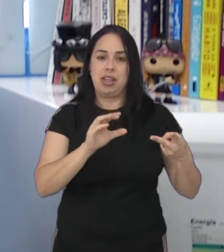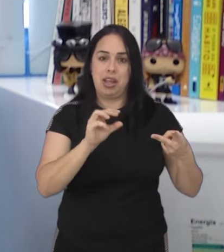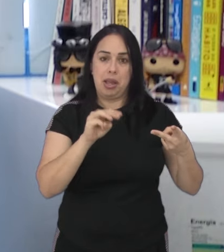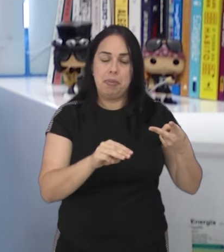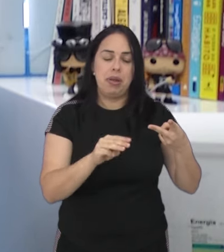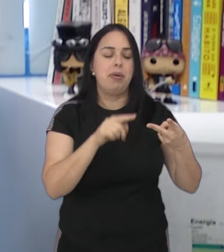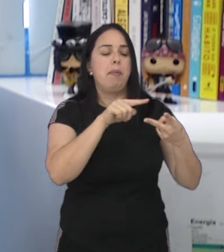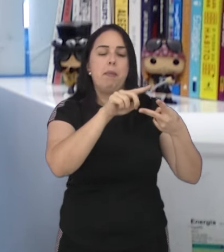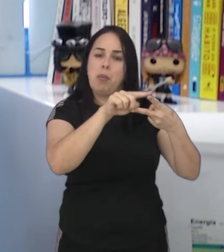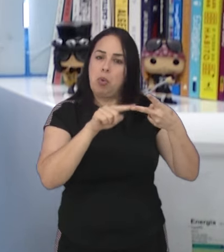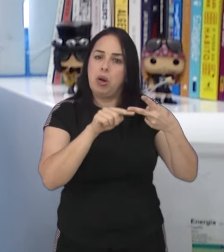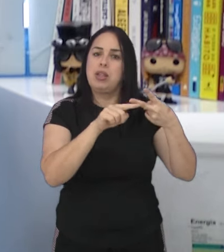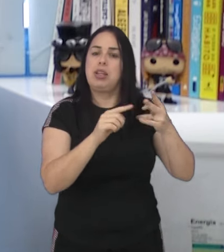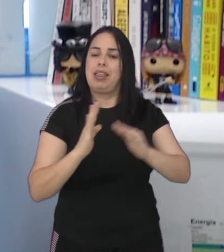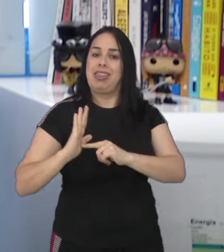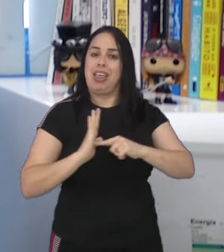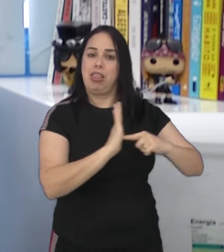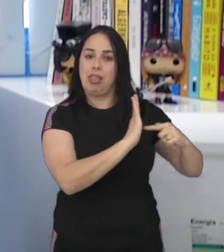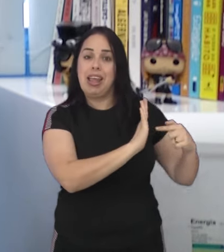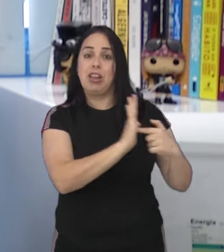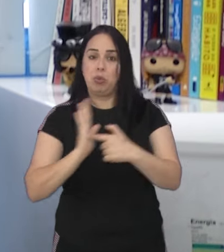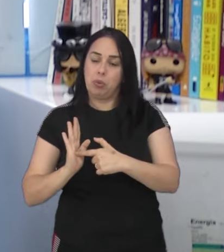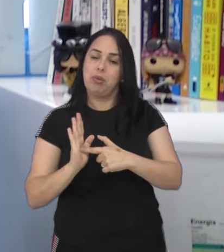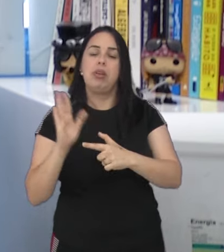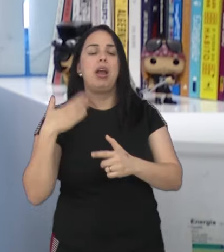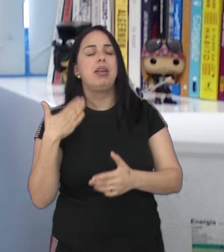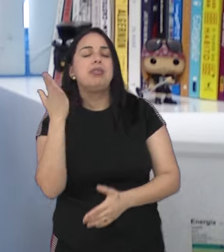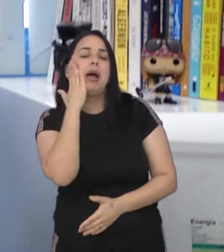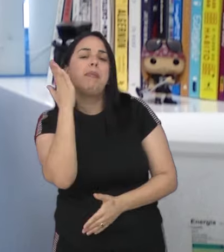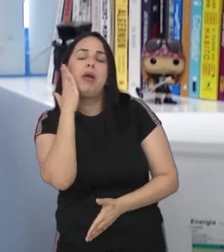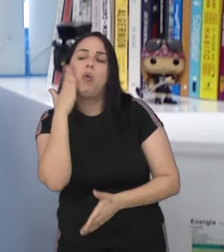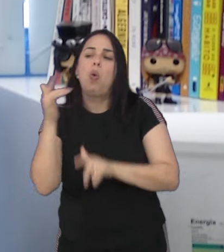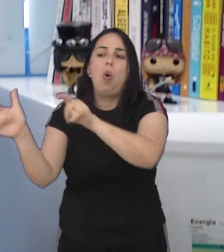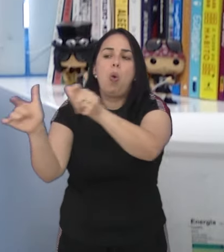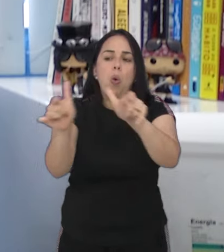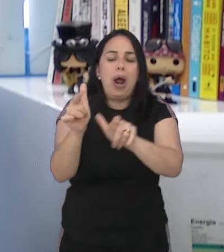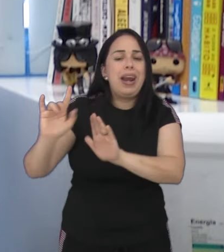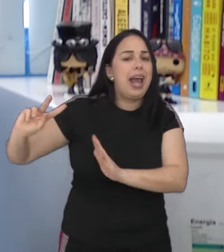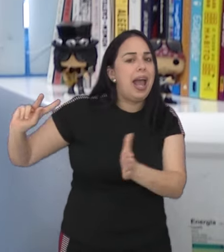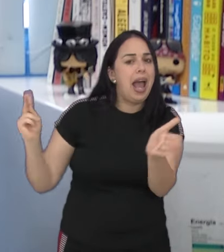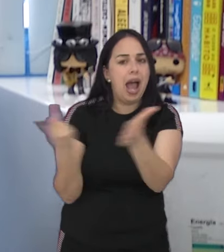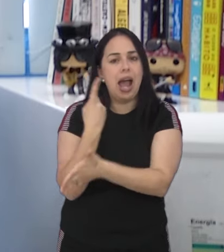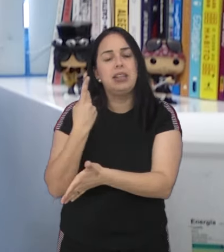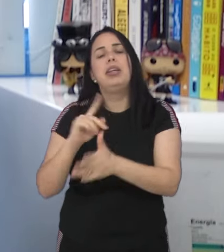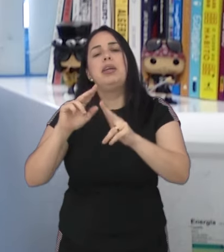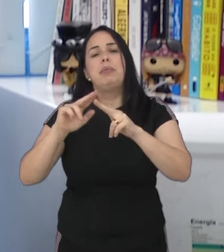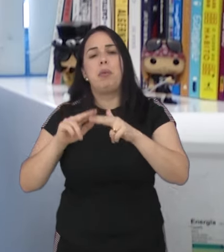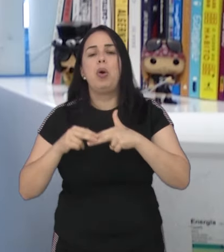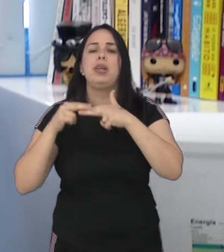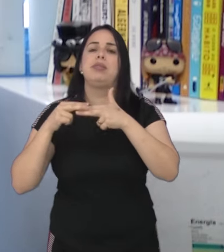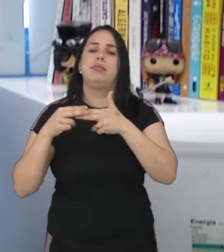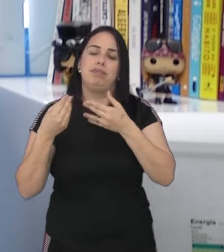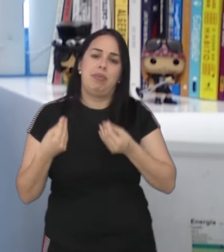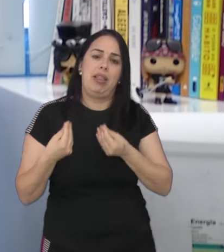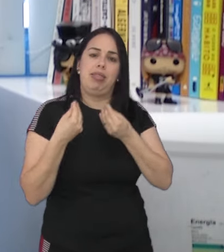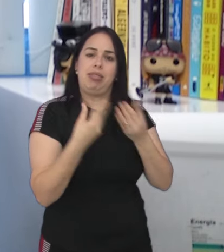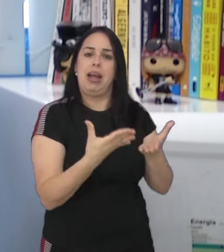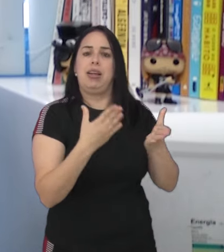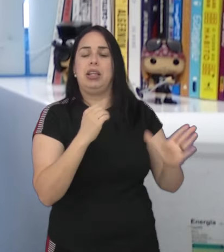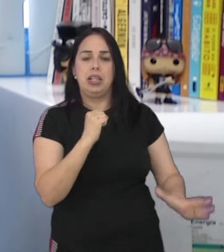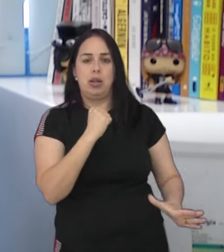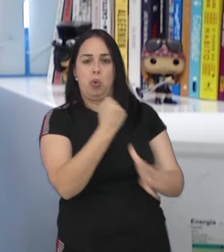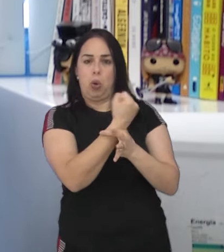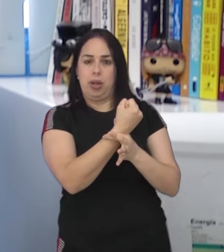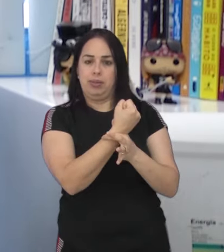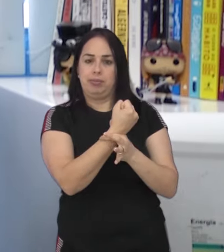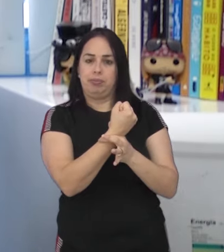mapear e direcionar a fiscalização pros locais que estão funcion irregularmente que a gente possa garantir que a população tem o seu